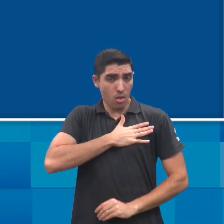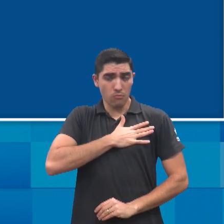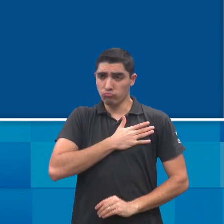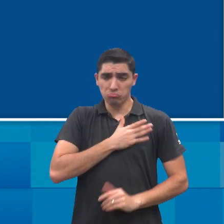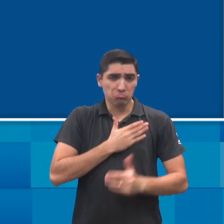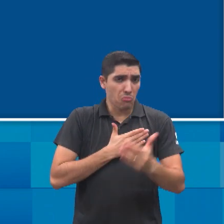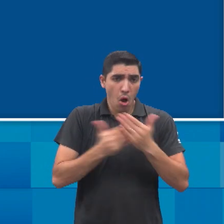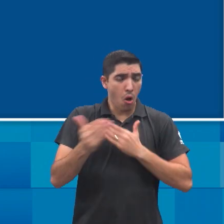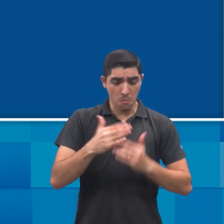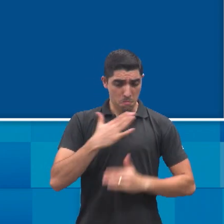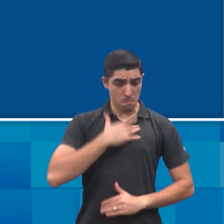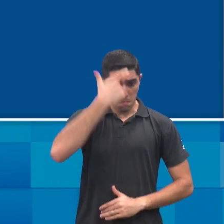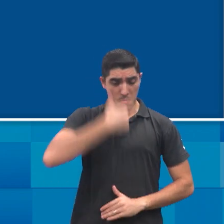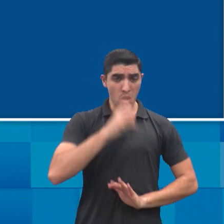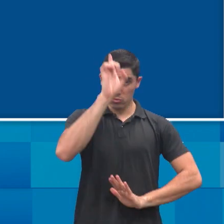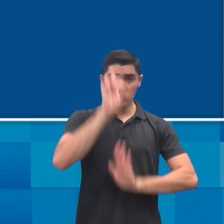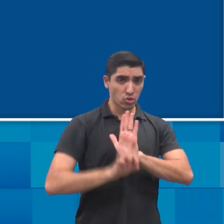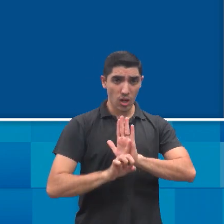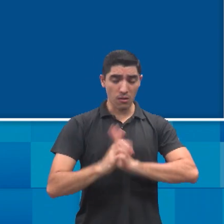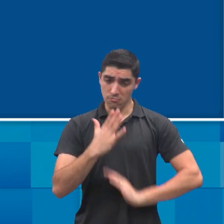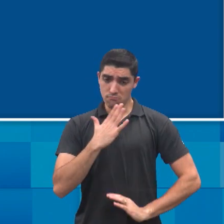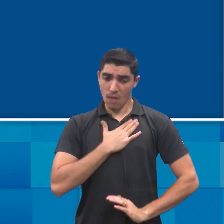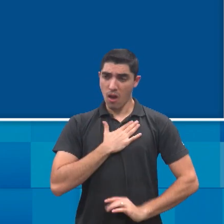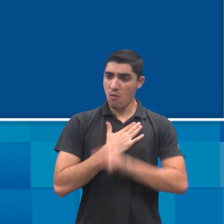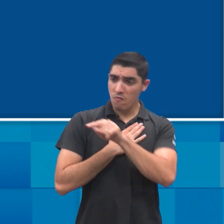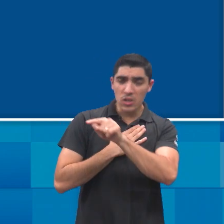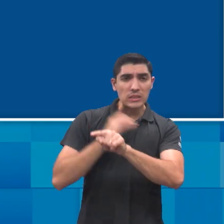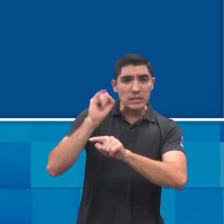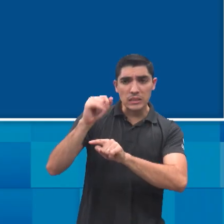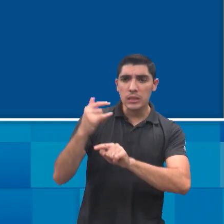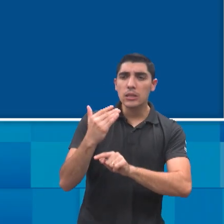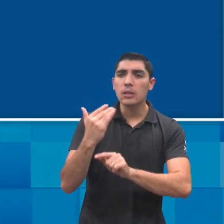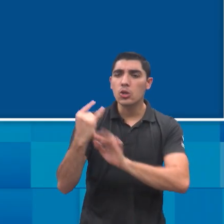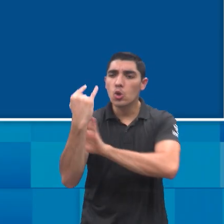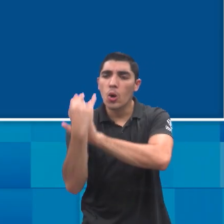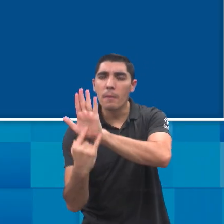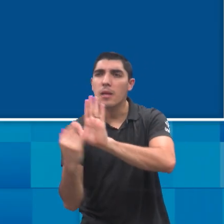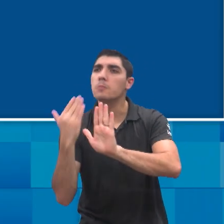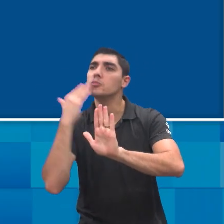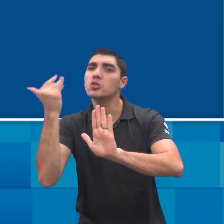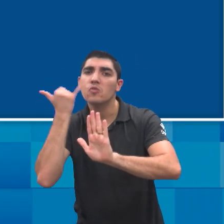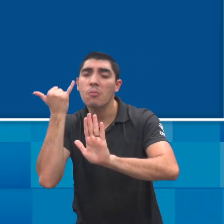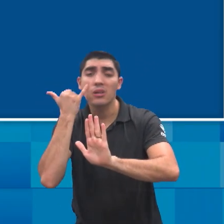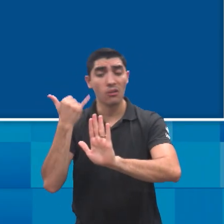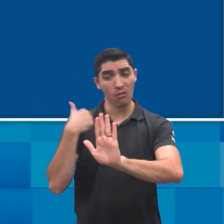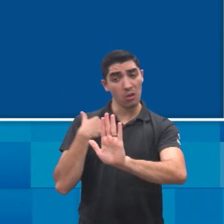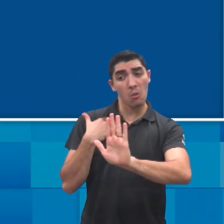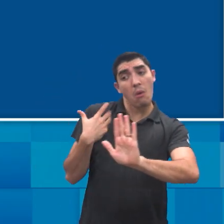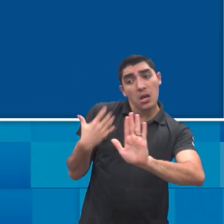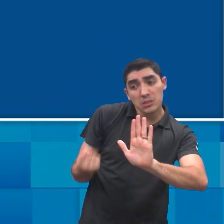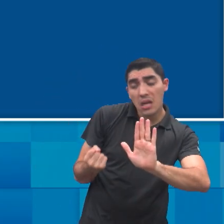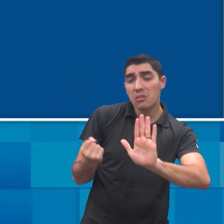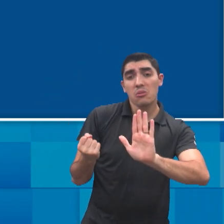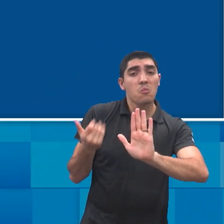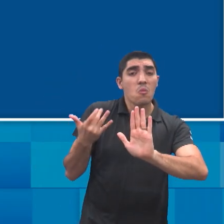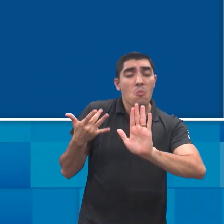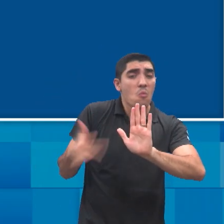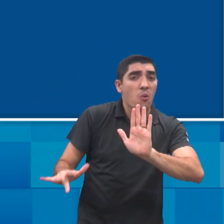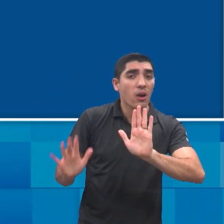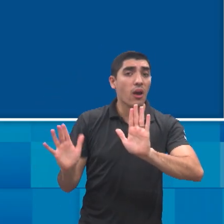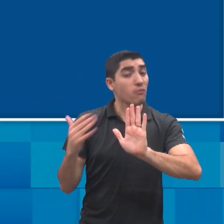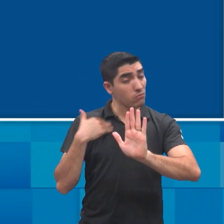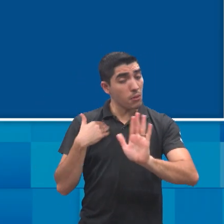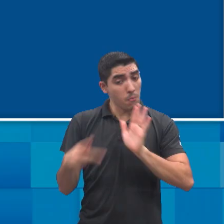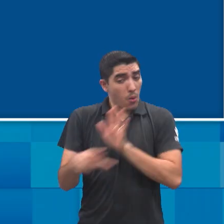É um direito regimental do vereador colocar um requerimento, assim como é um direito de qualquer outro vereador votar contra o requerimento.